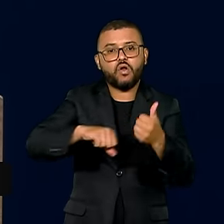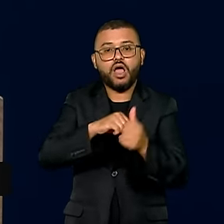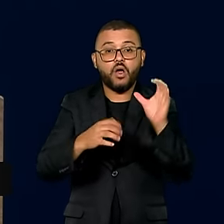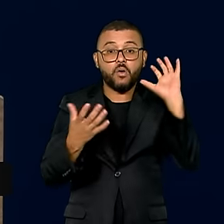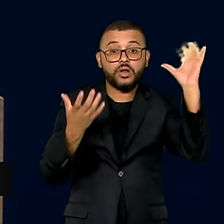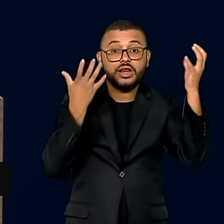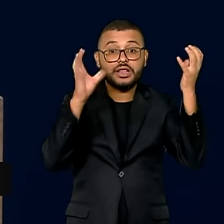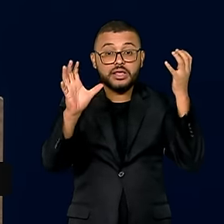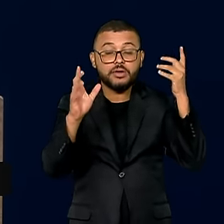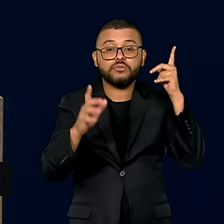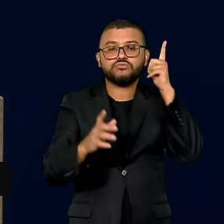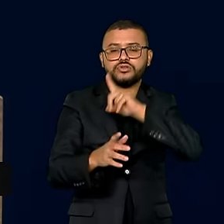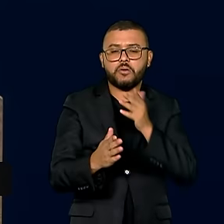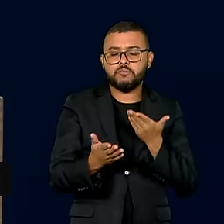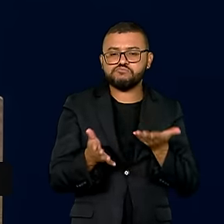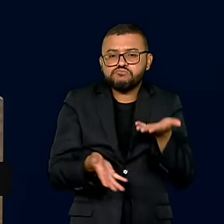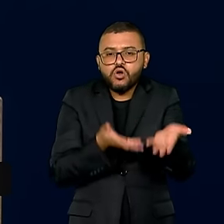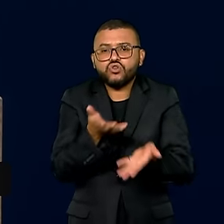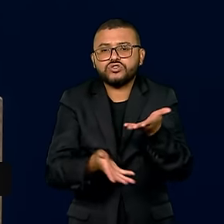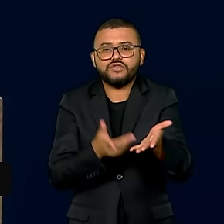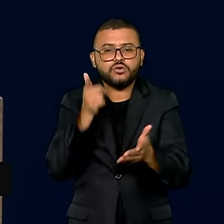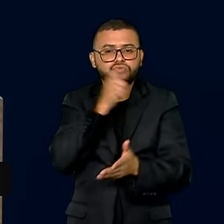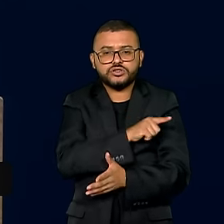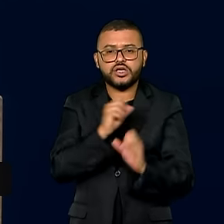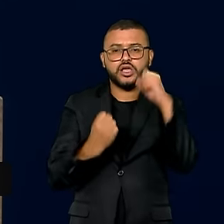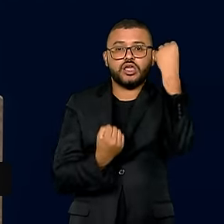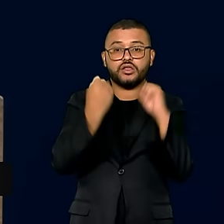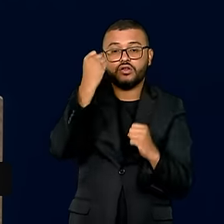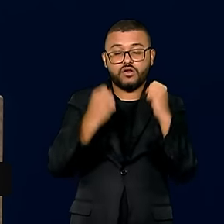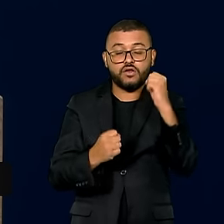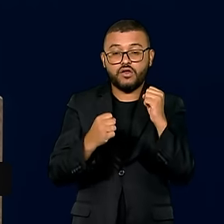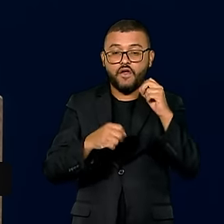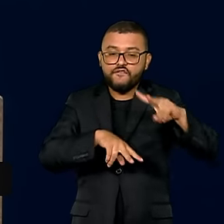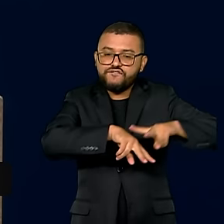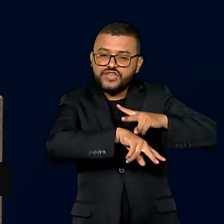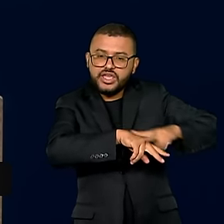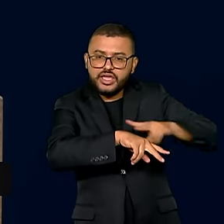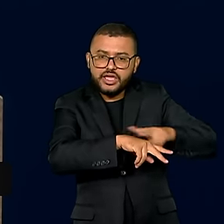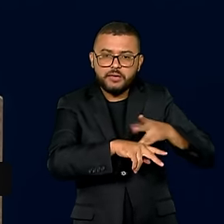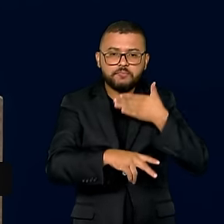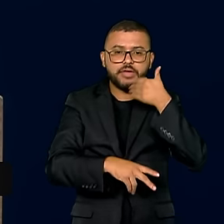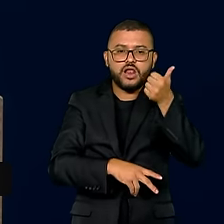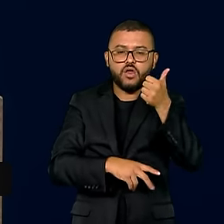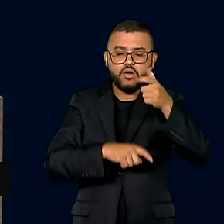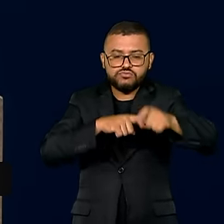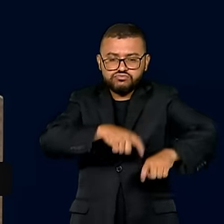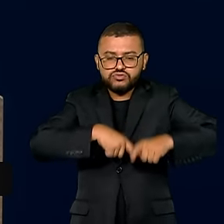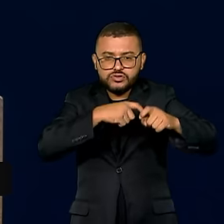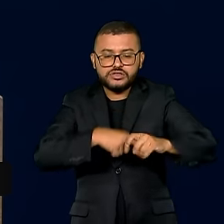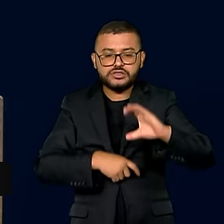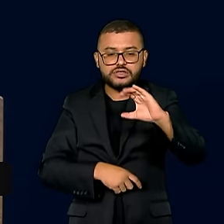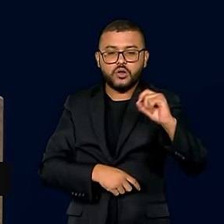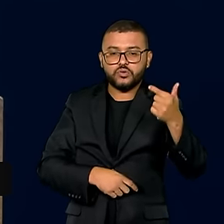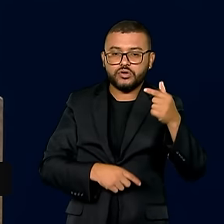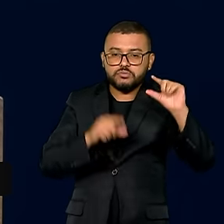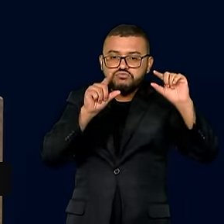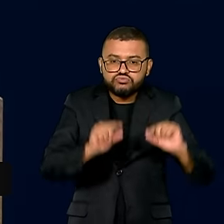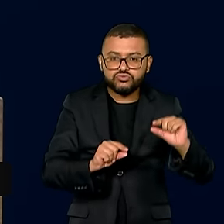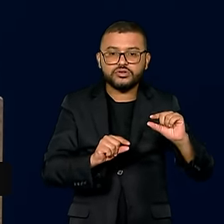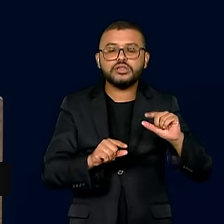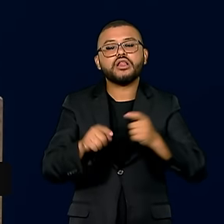ecológica para promover a industrialização verde, a agricultura de baixo carbono e a